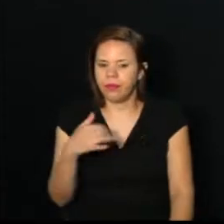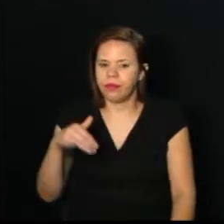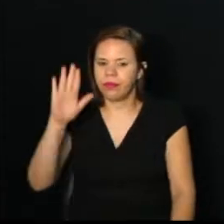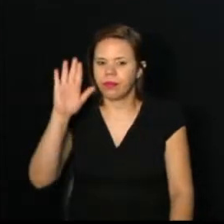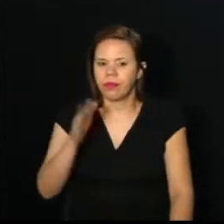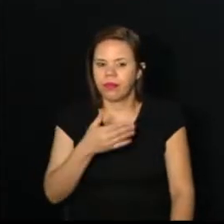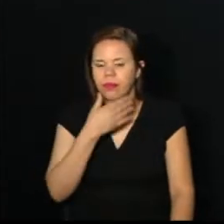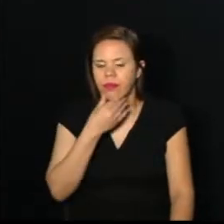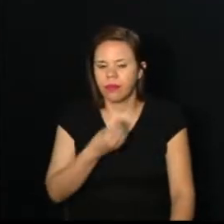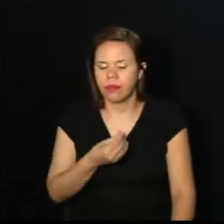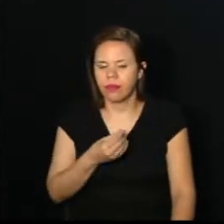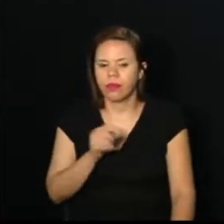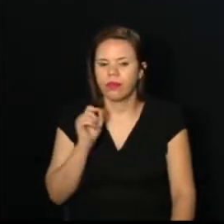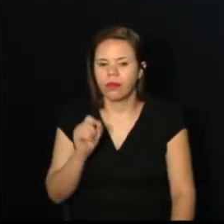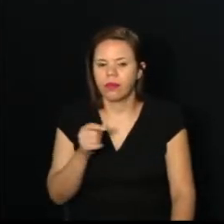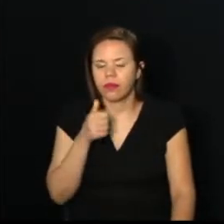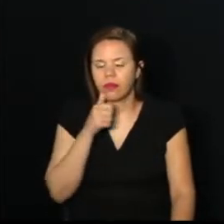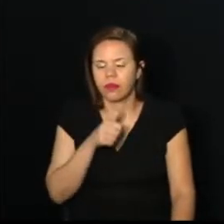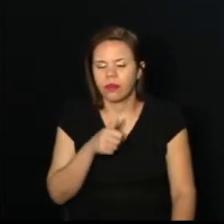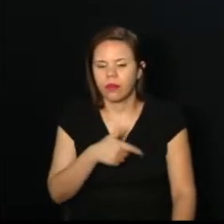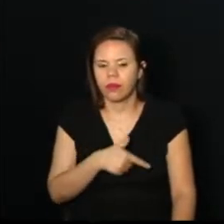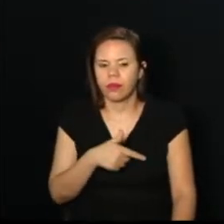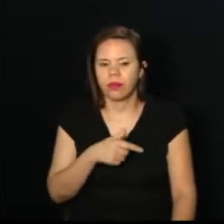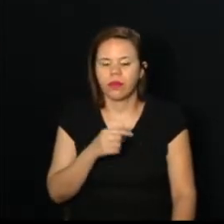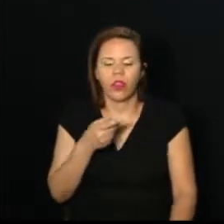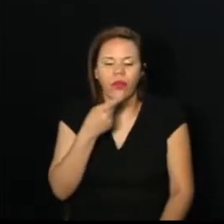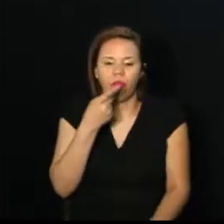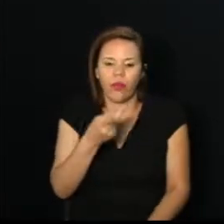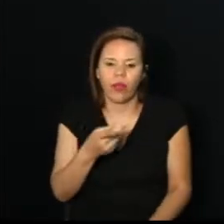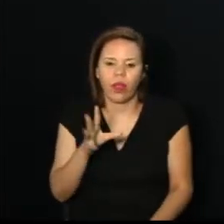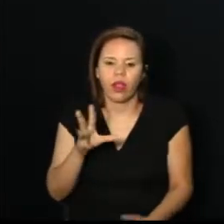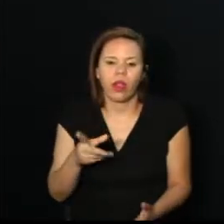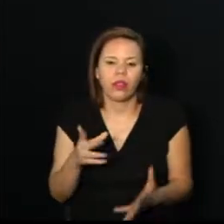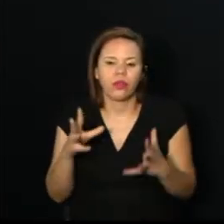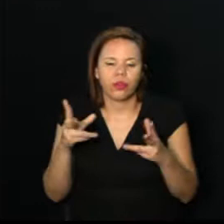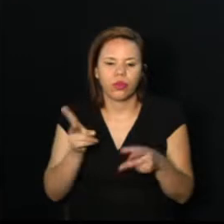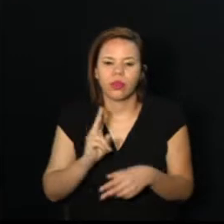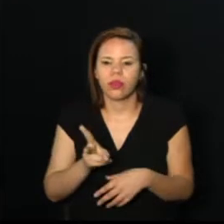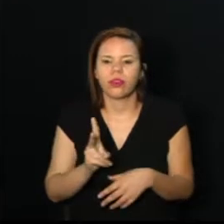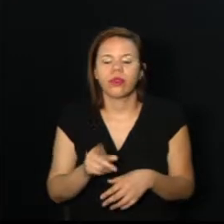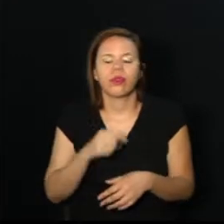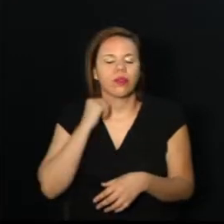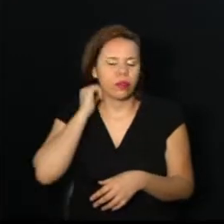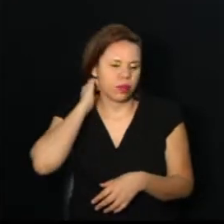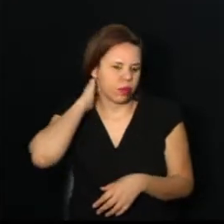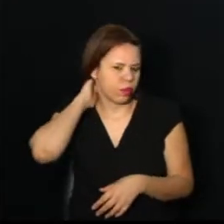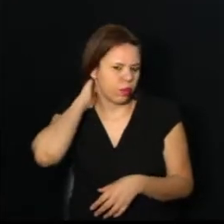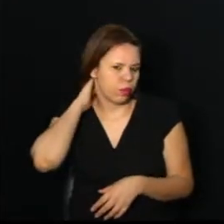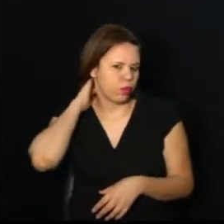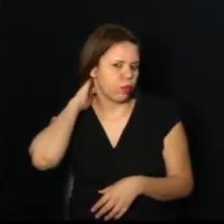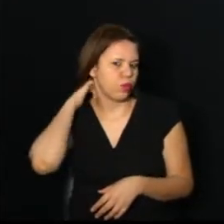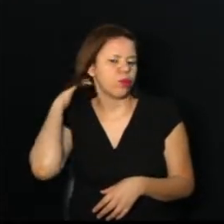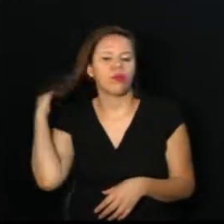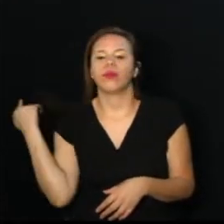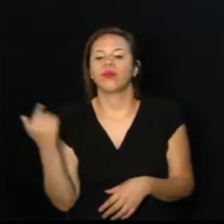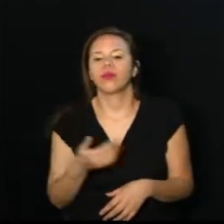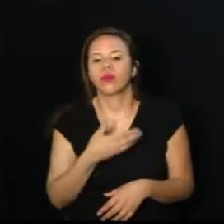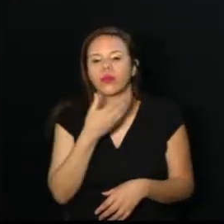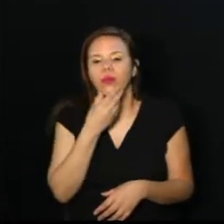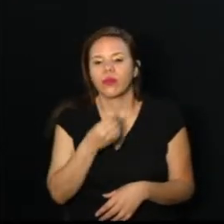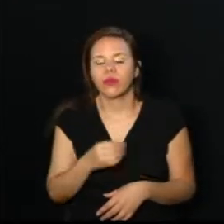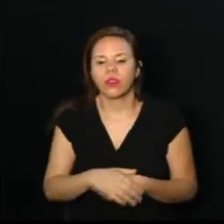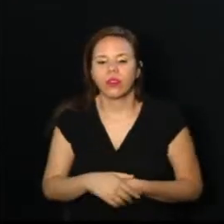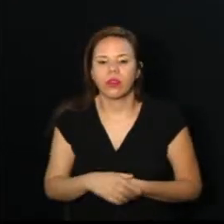sobre o sexo masculino. Eu não vou falar, porque falo todas as vezes, que meninos